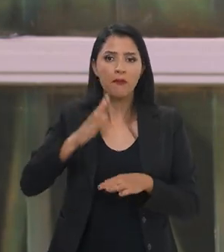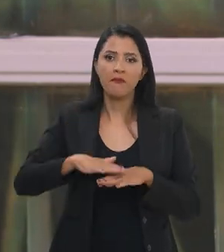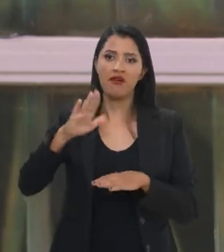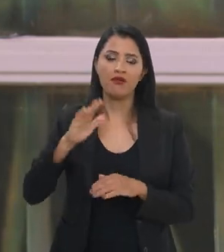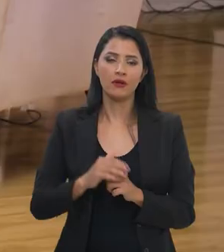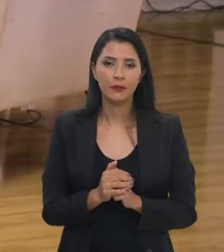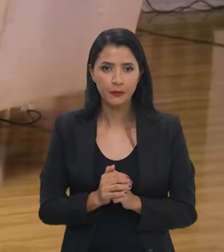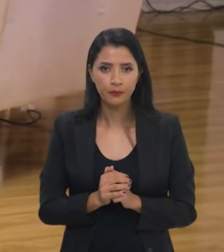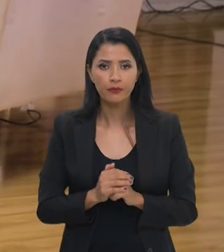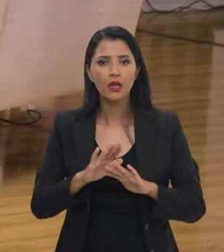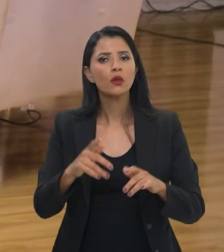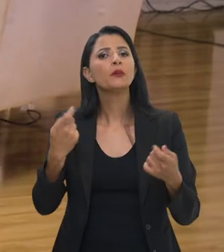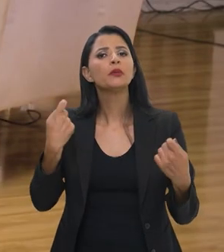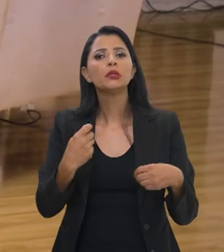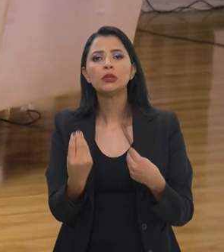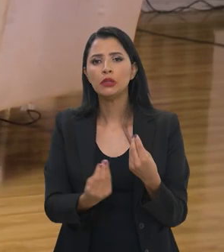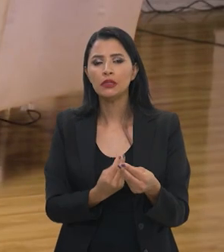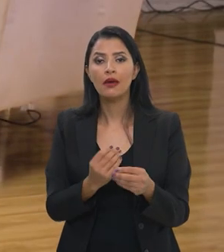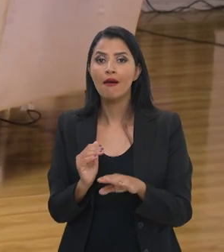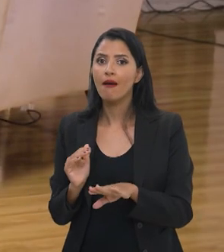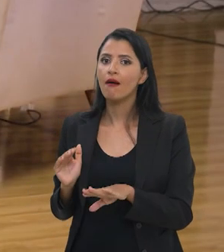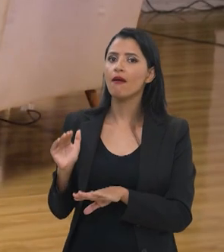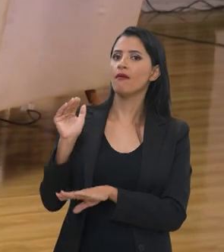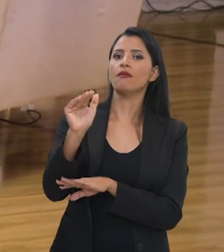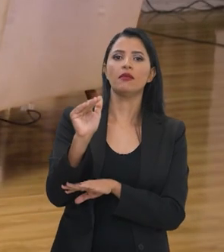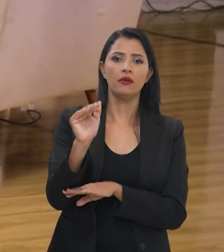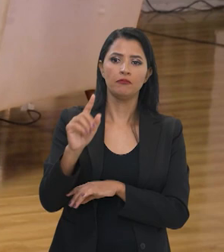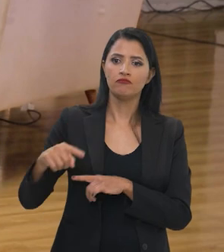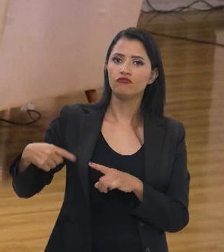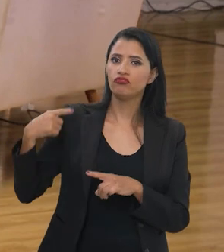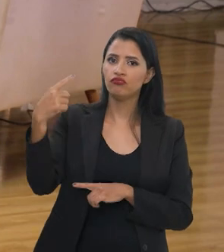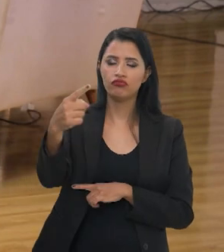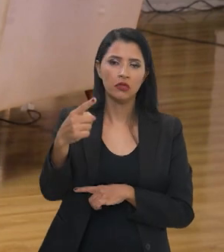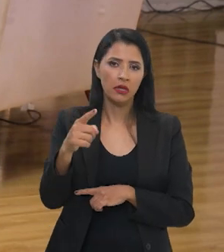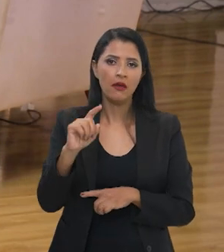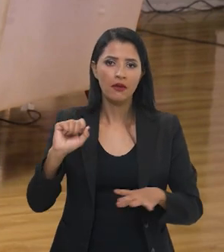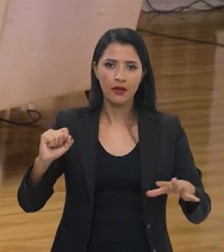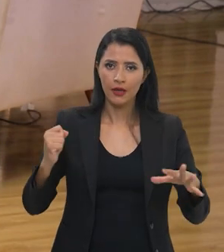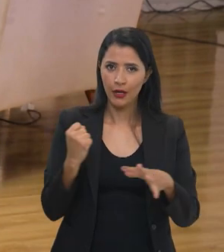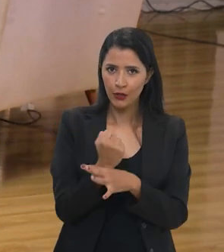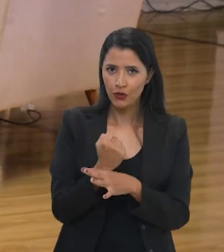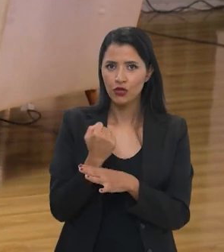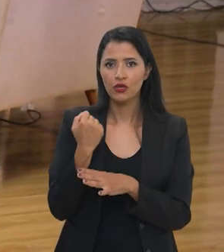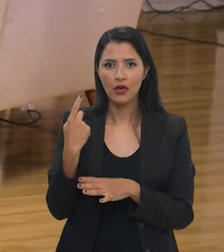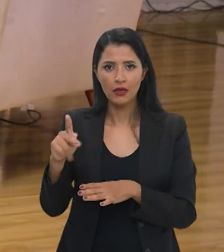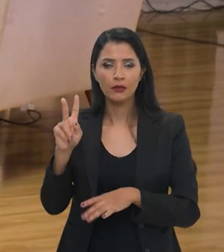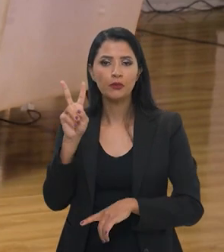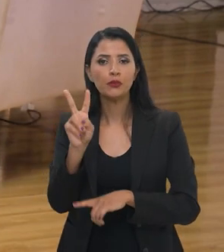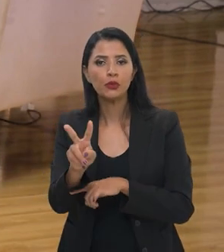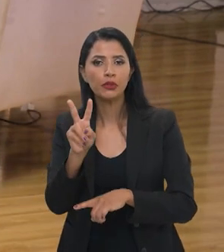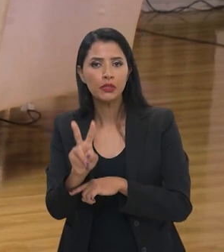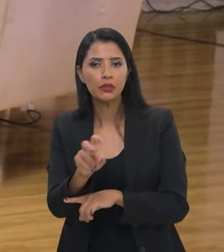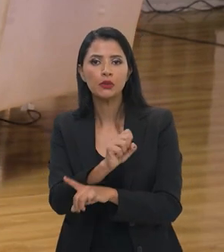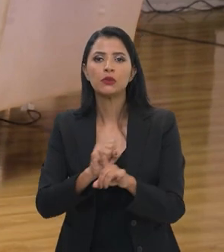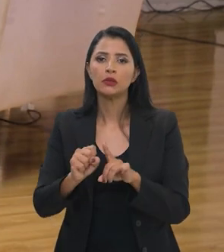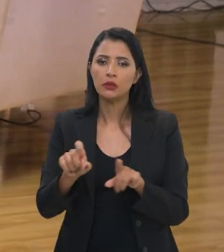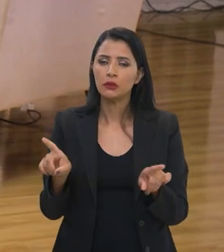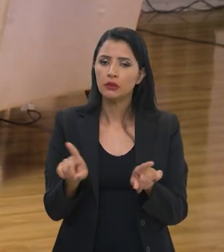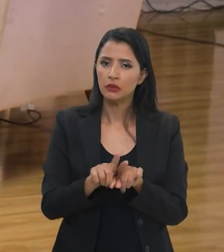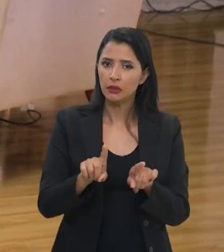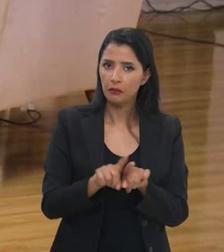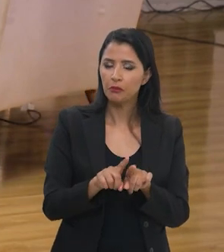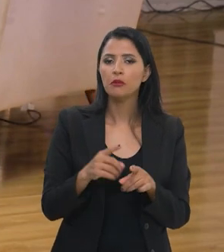maturidade agora o que a gente quer é ir além é garantir não só essa proteção social